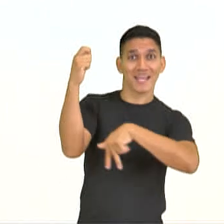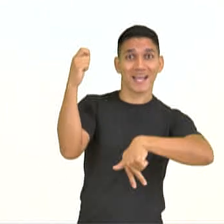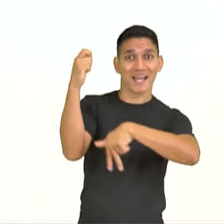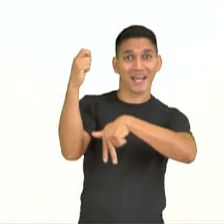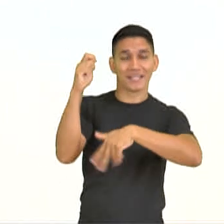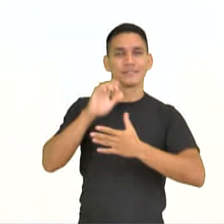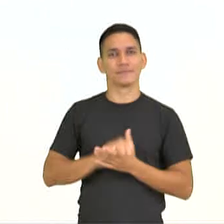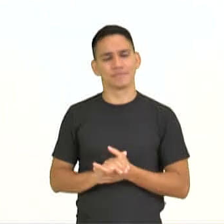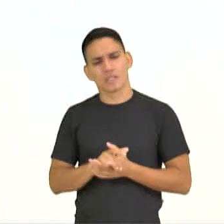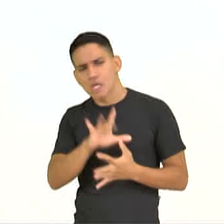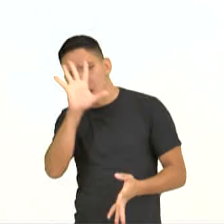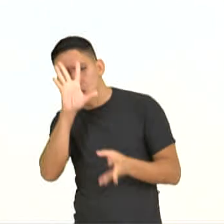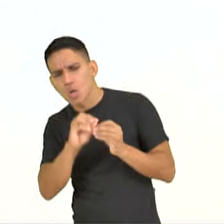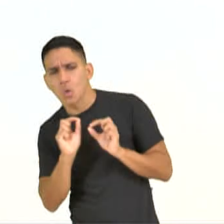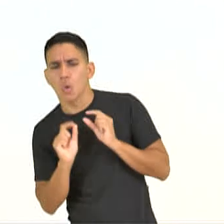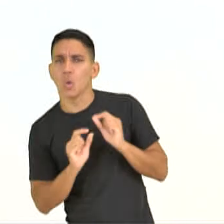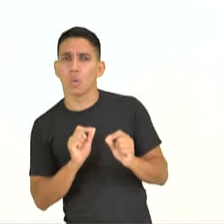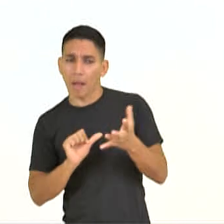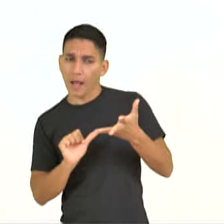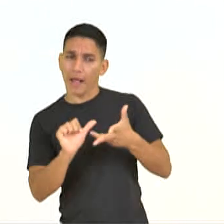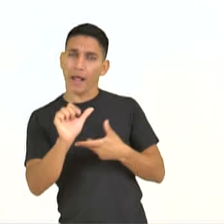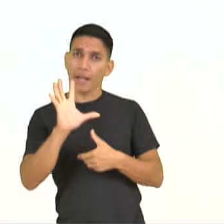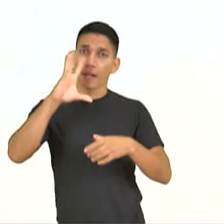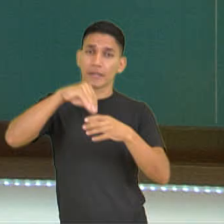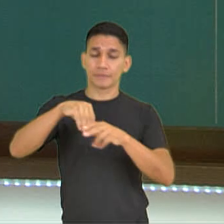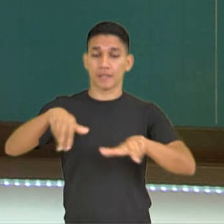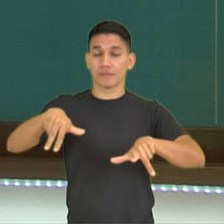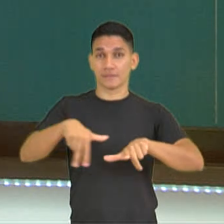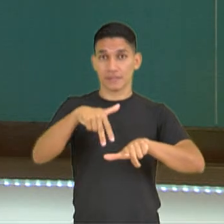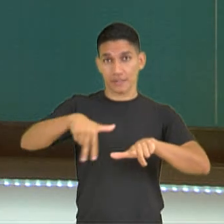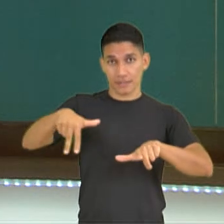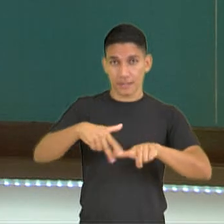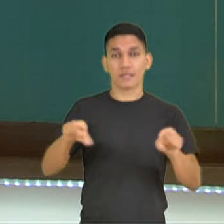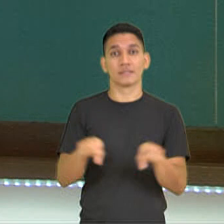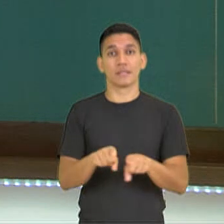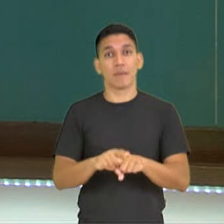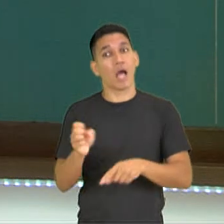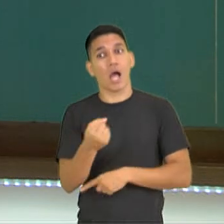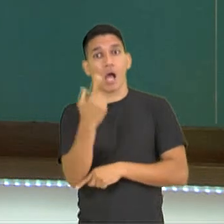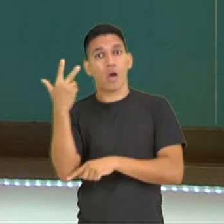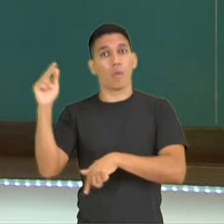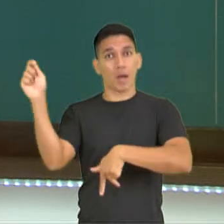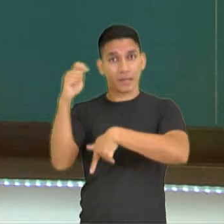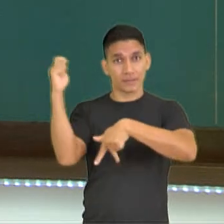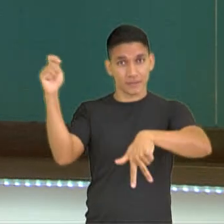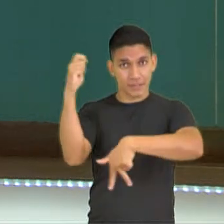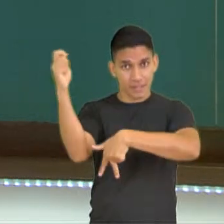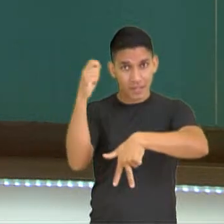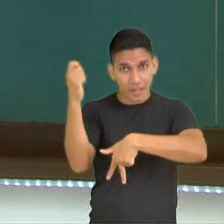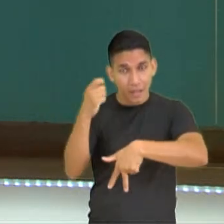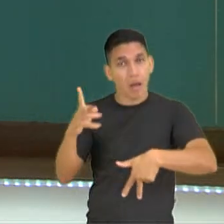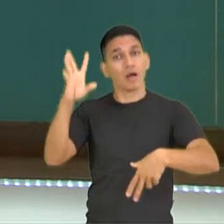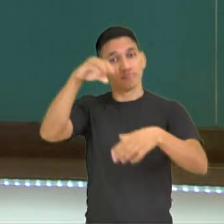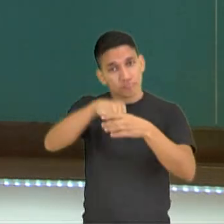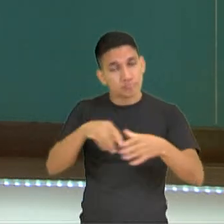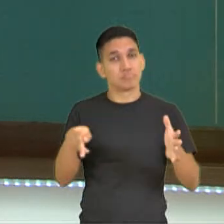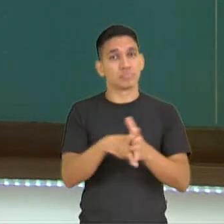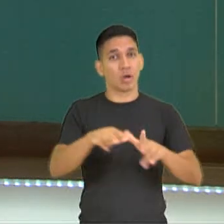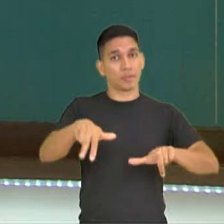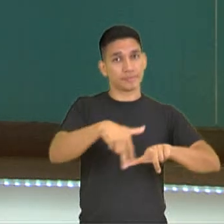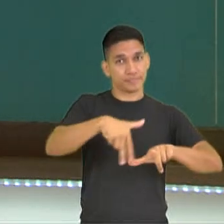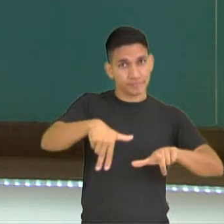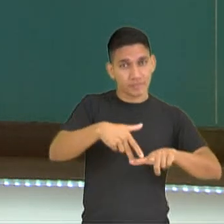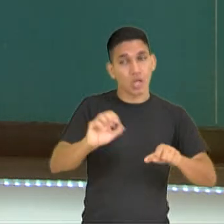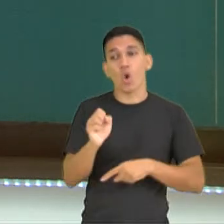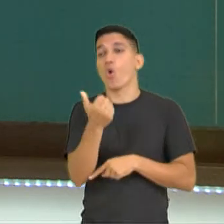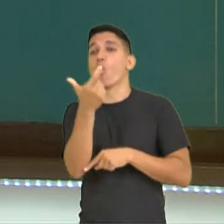noções básicas dos elementos das danças de salão. Algumas danças gaúchas são compostas por danças de salão, outras por danças